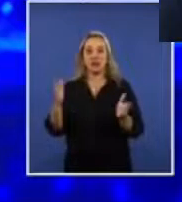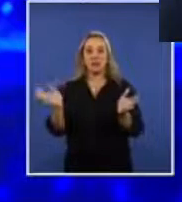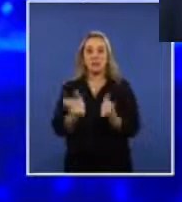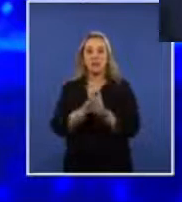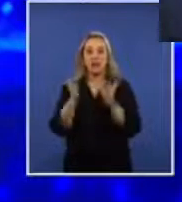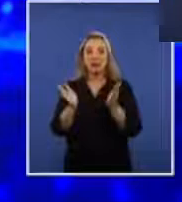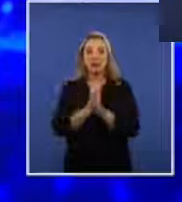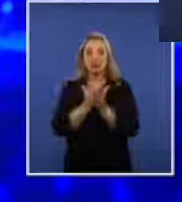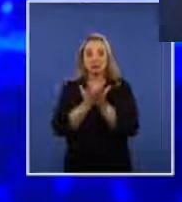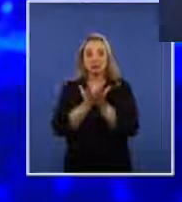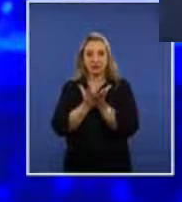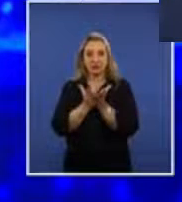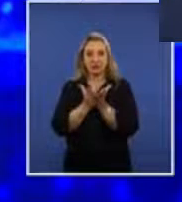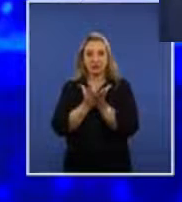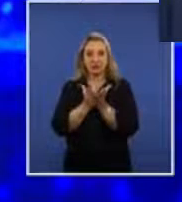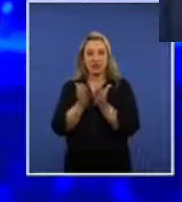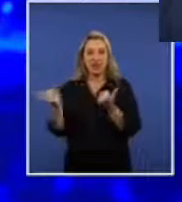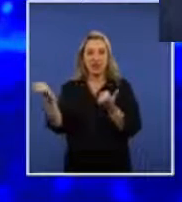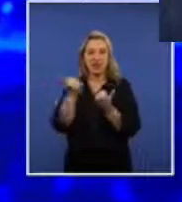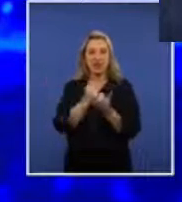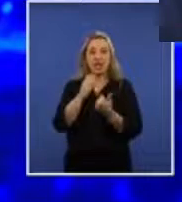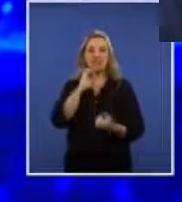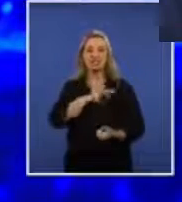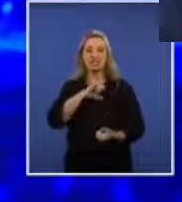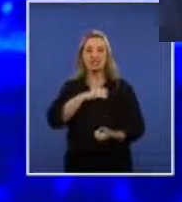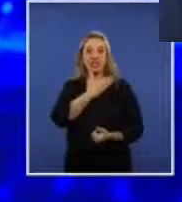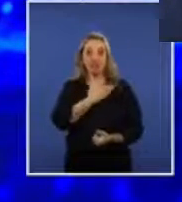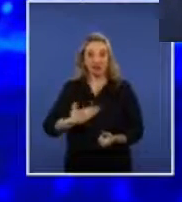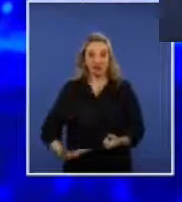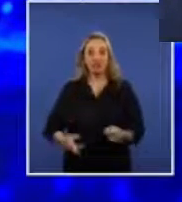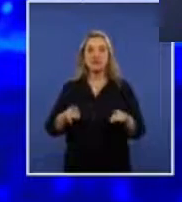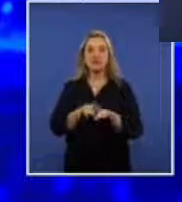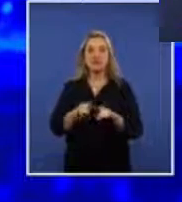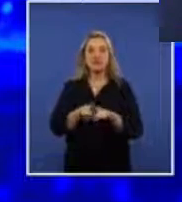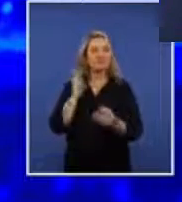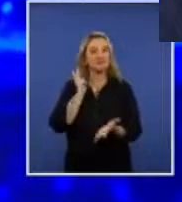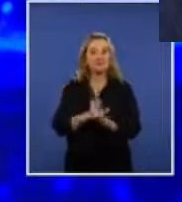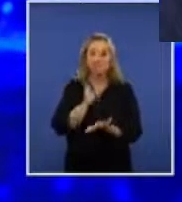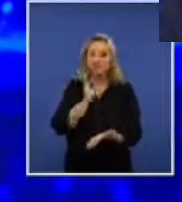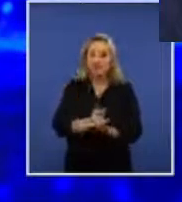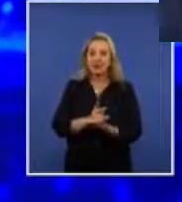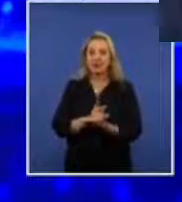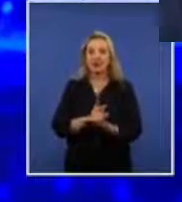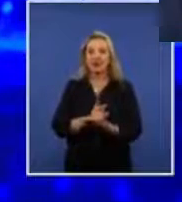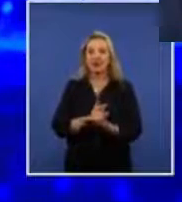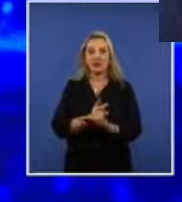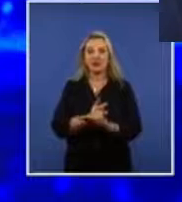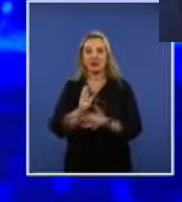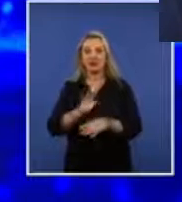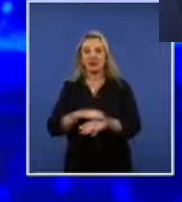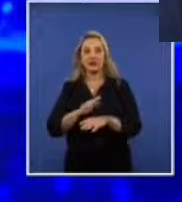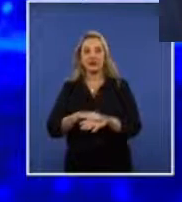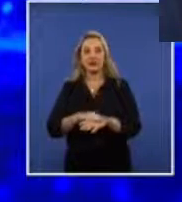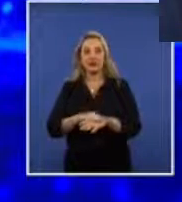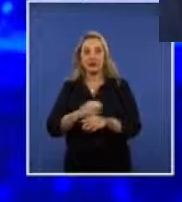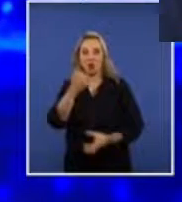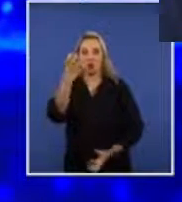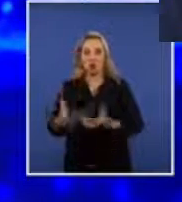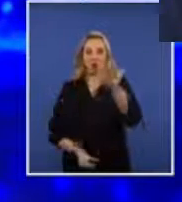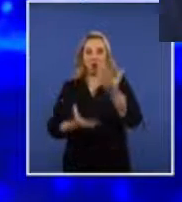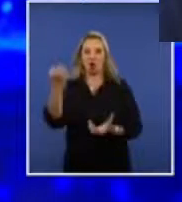miséria. Lula apoiou o presidente do Chile também. O mesmo que praticava atos de tocar